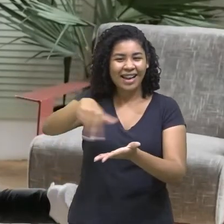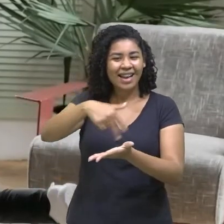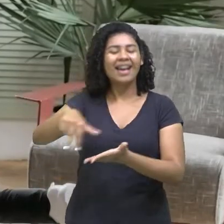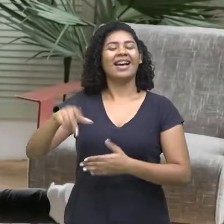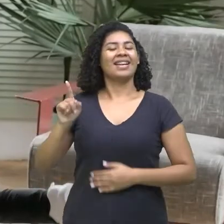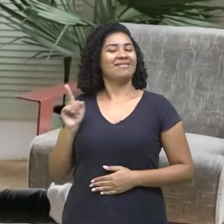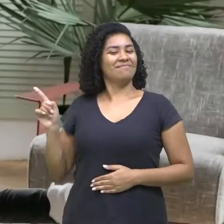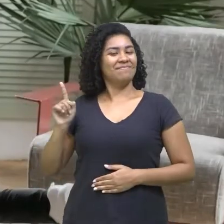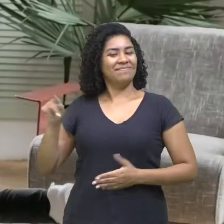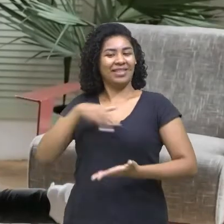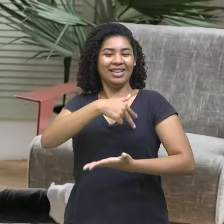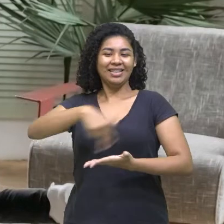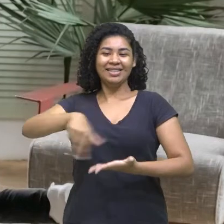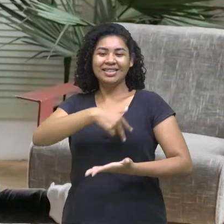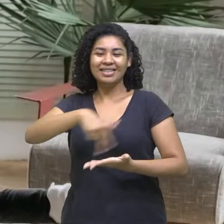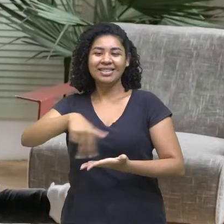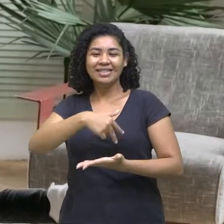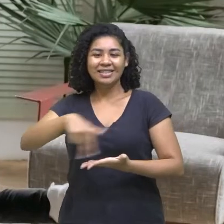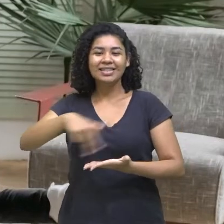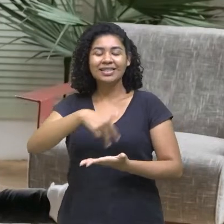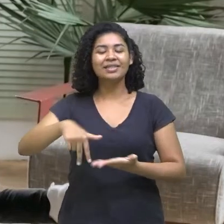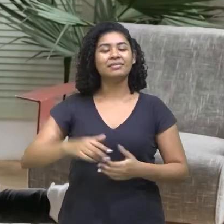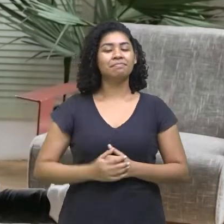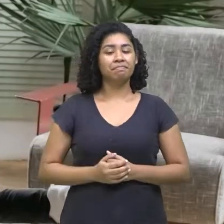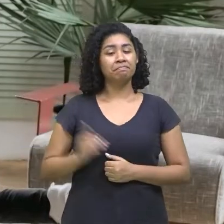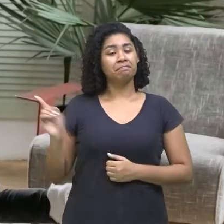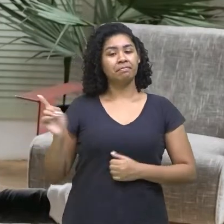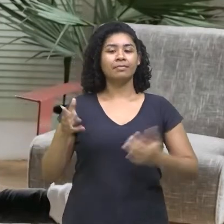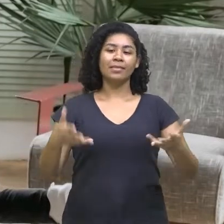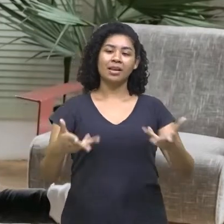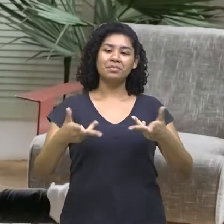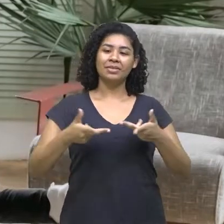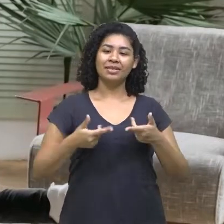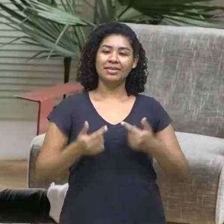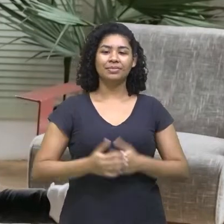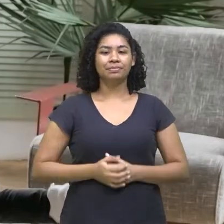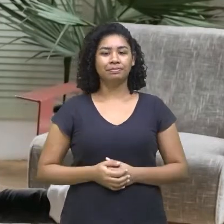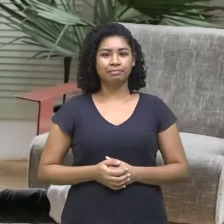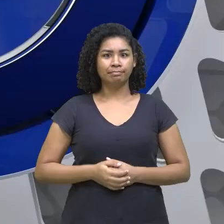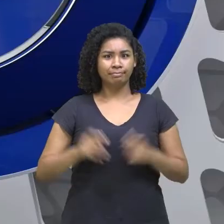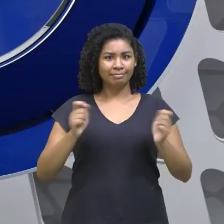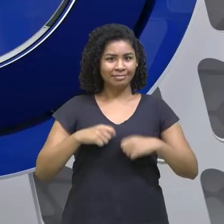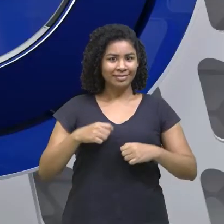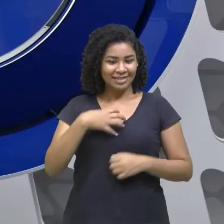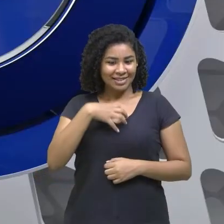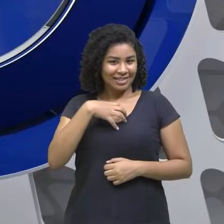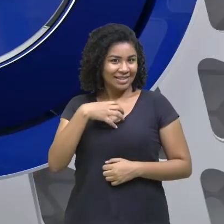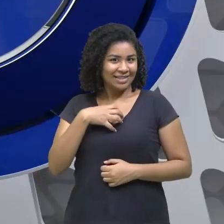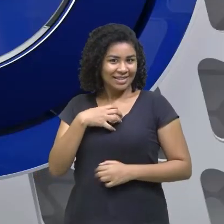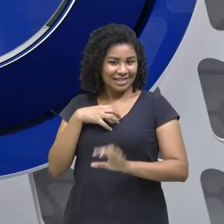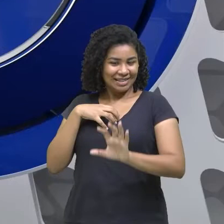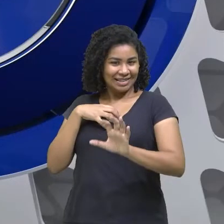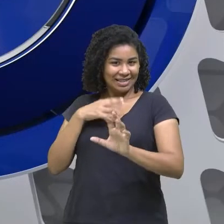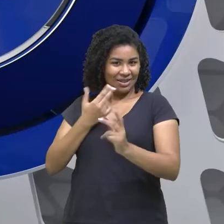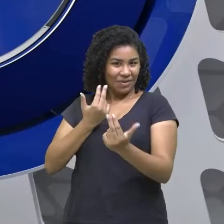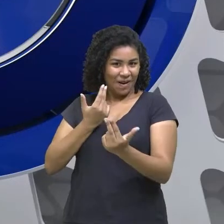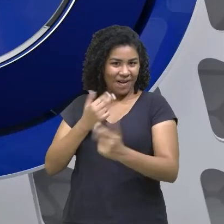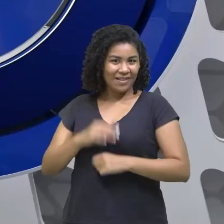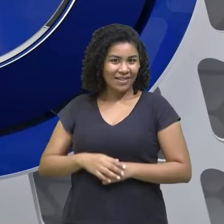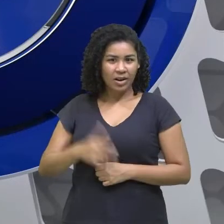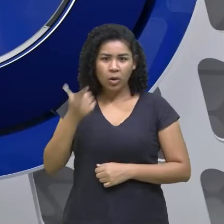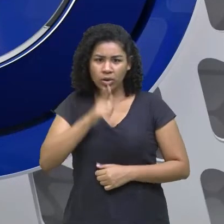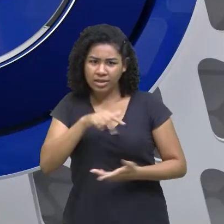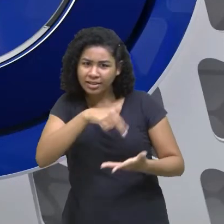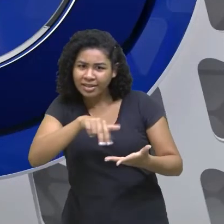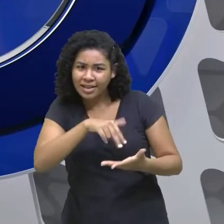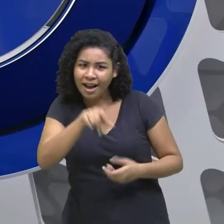Dance, que é o verbo dançar, que também é mais uma habilidade. E aí, se identificaram alguma delas? Consegue dançar,